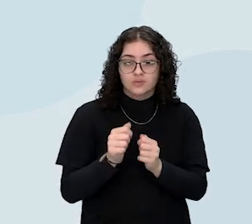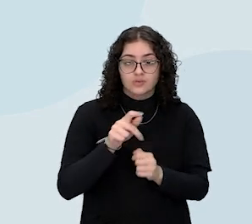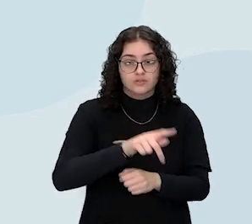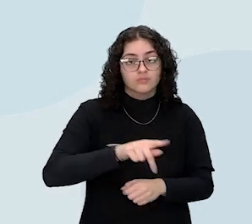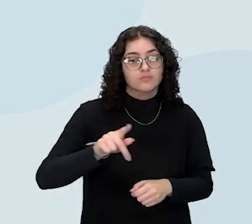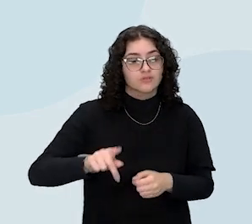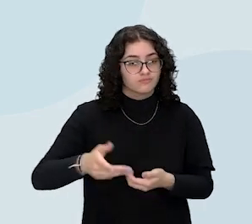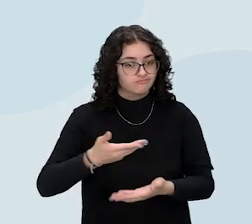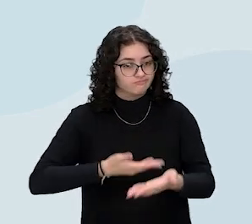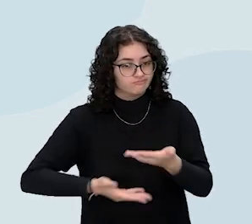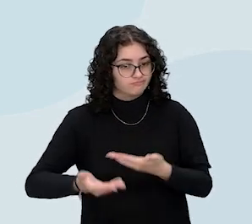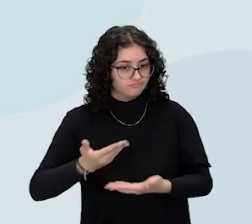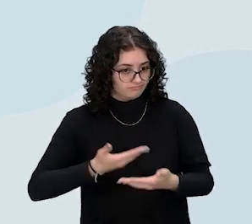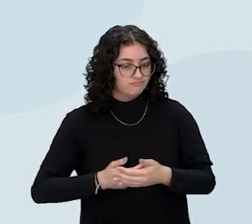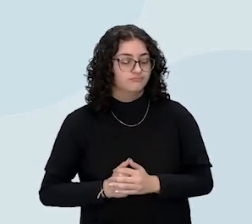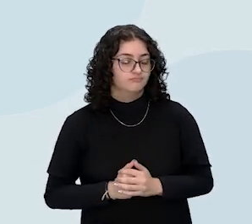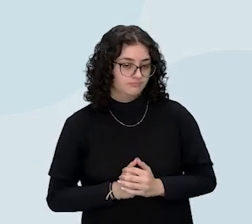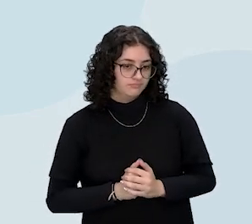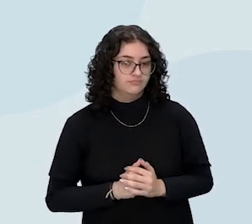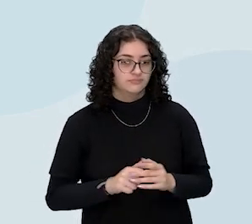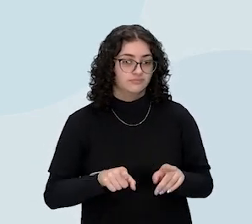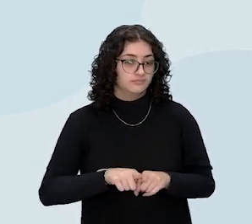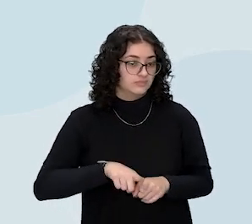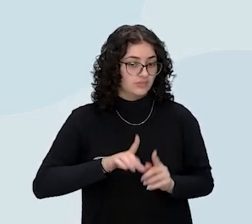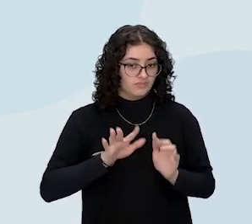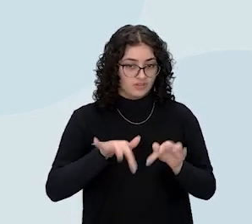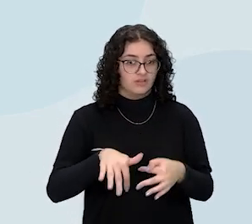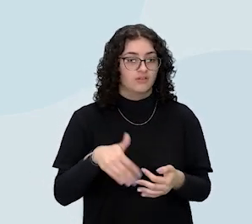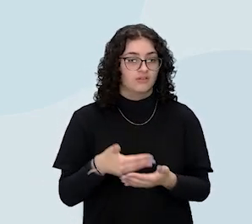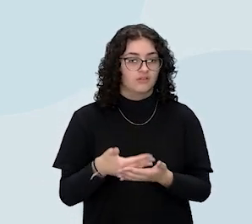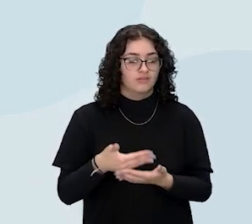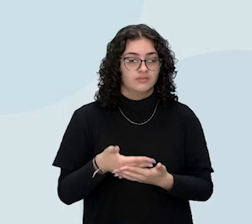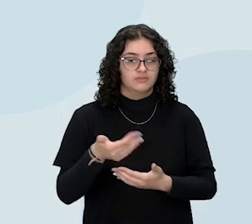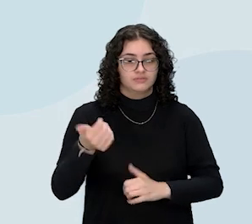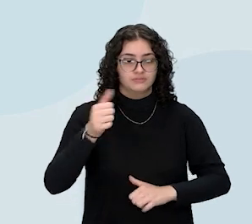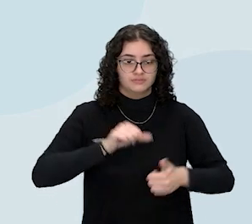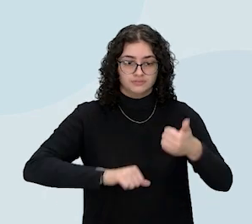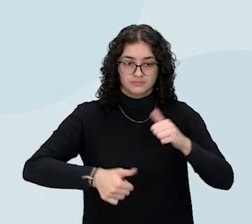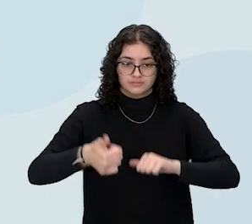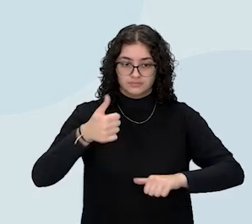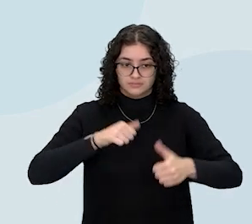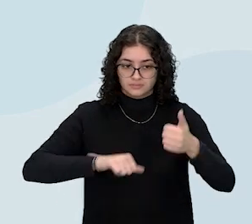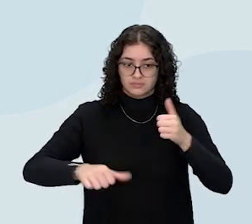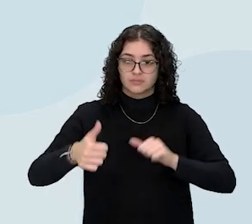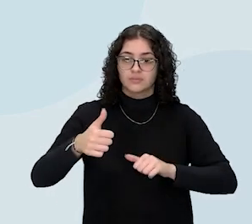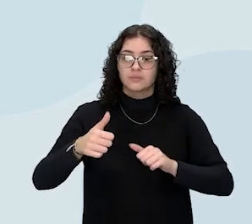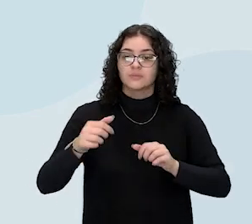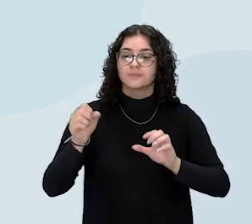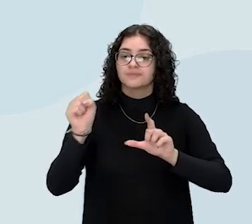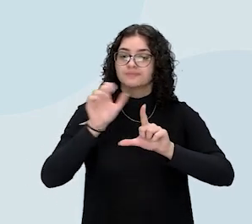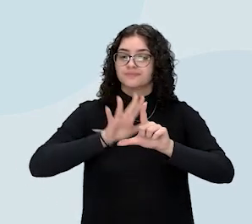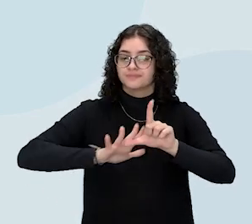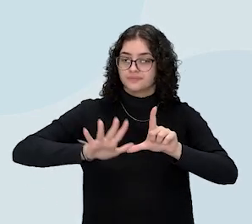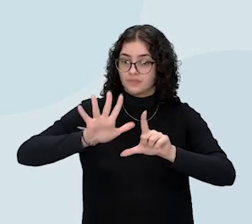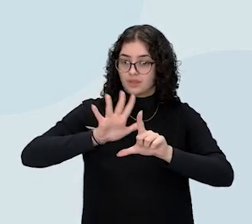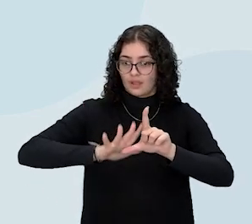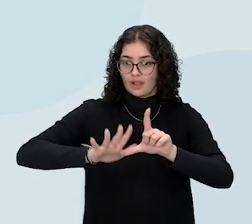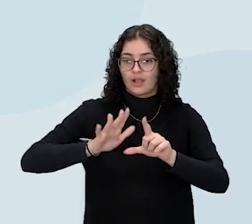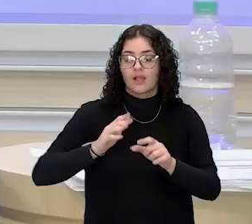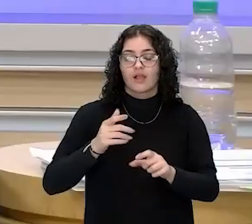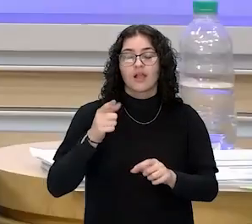de vocês e, claro, no final dessa aula, avaliar o QR Code, tá certo? Então, avalie